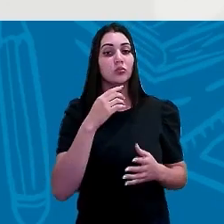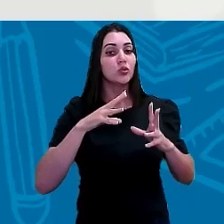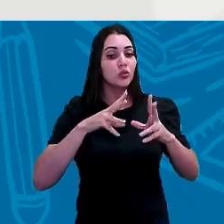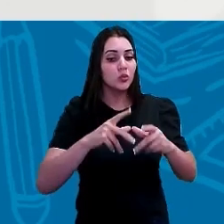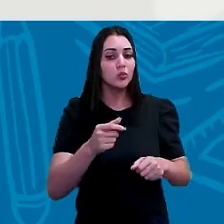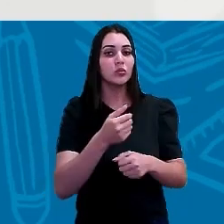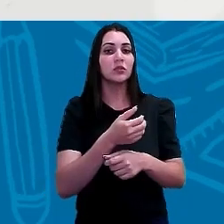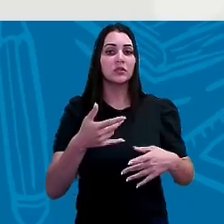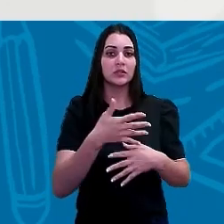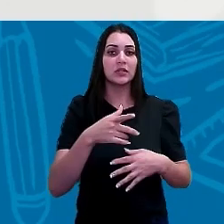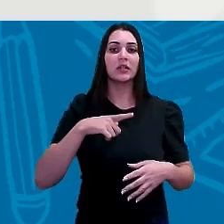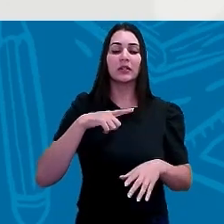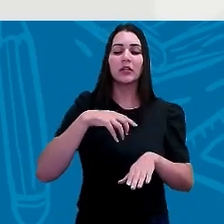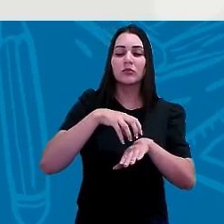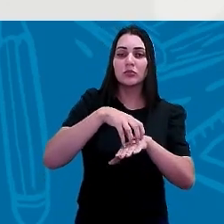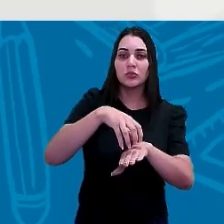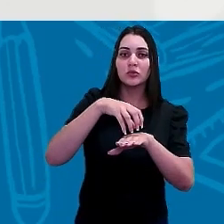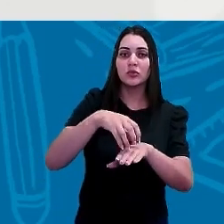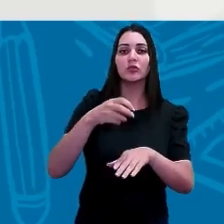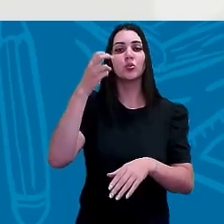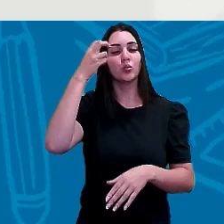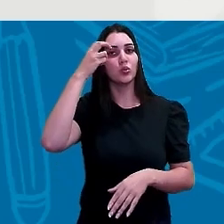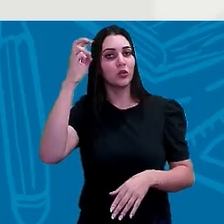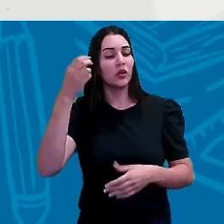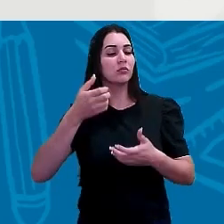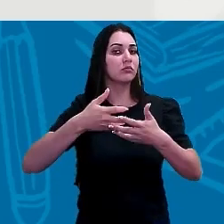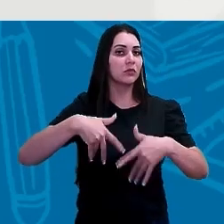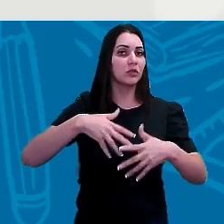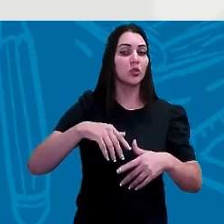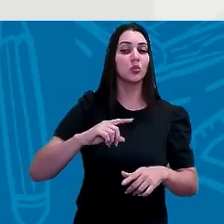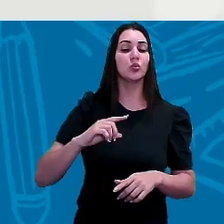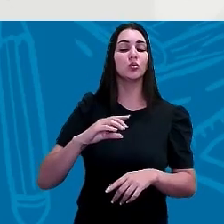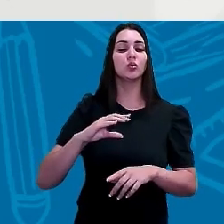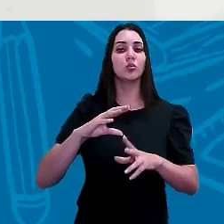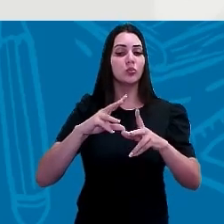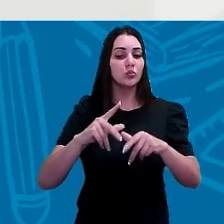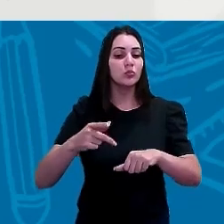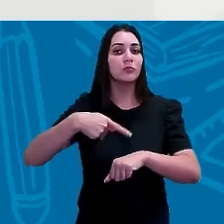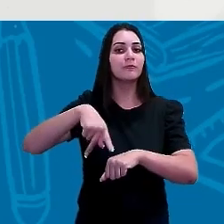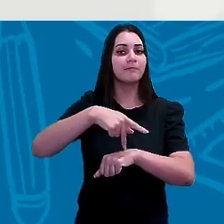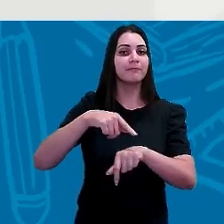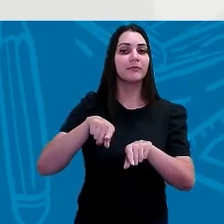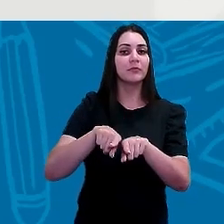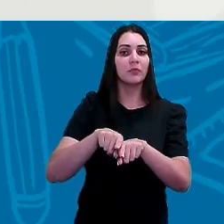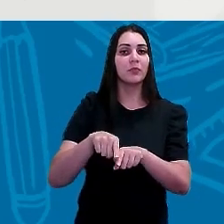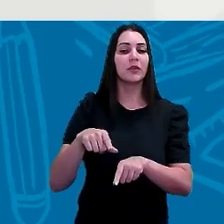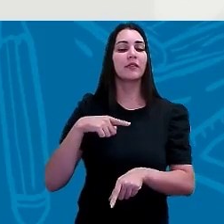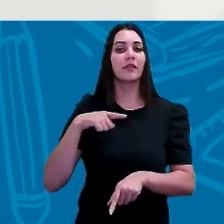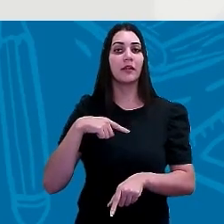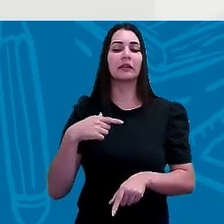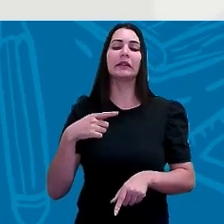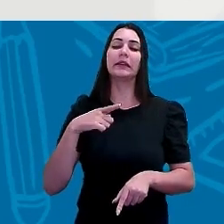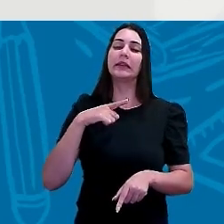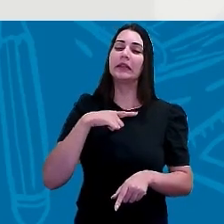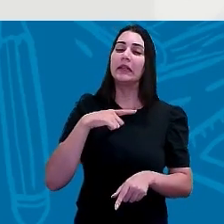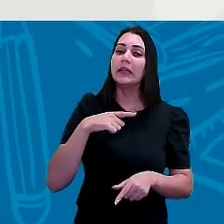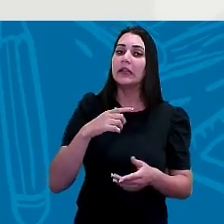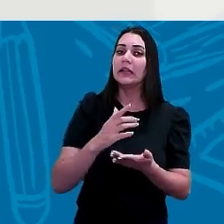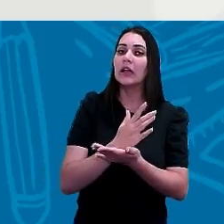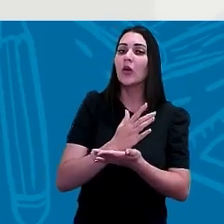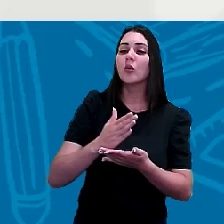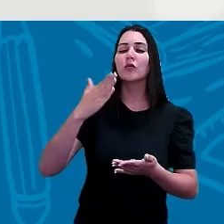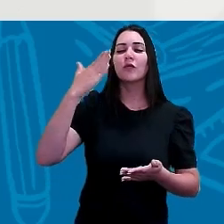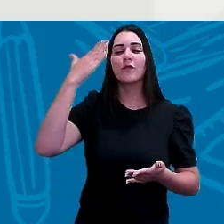turístico, né? Cultural ou natural, todo o país tem. E aí a gente tem alguns famosos, né? E